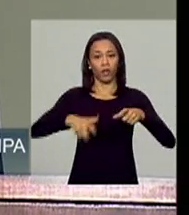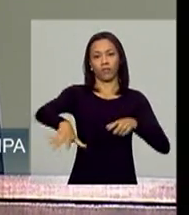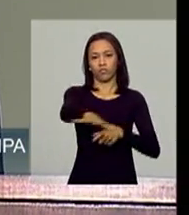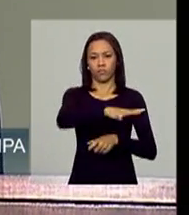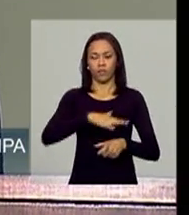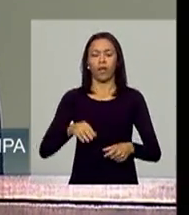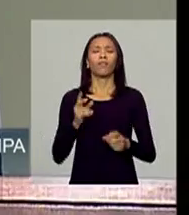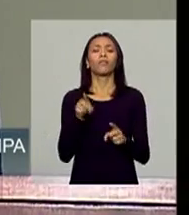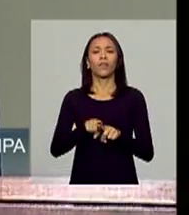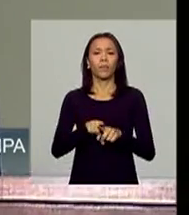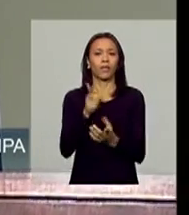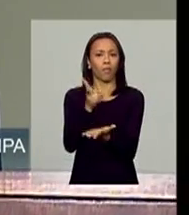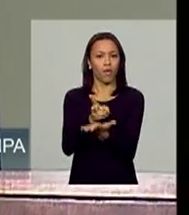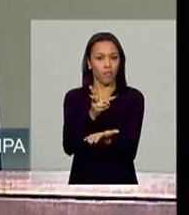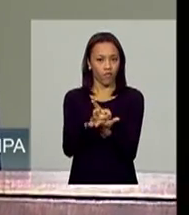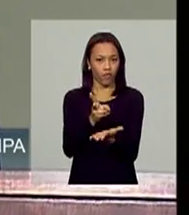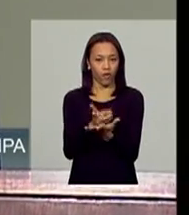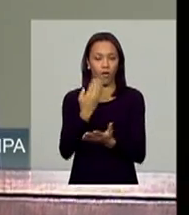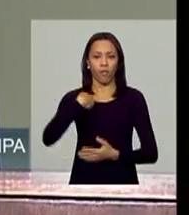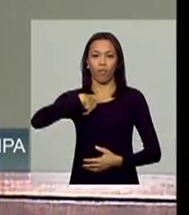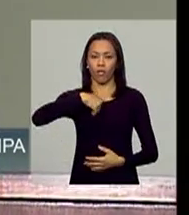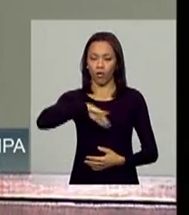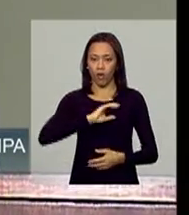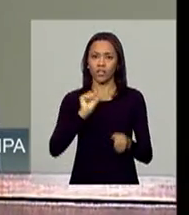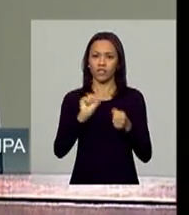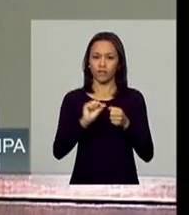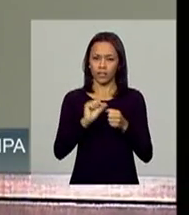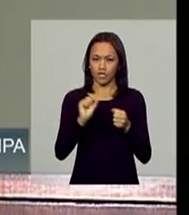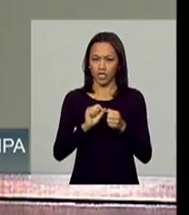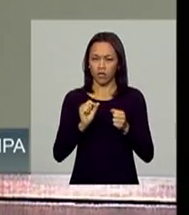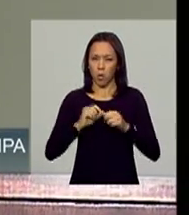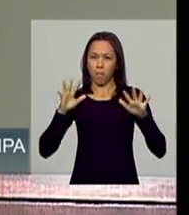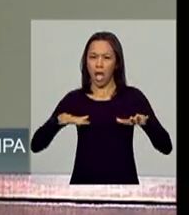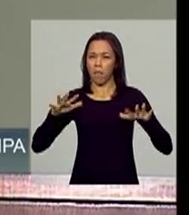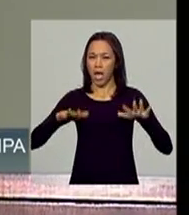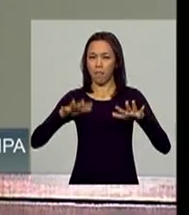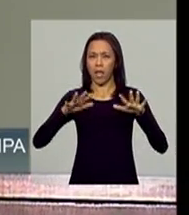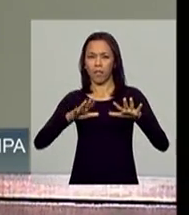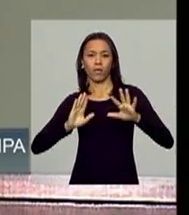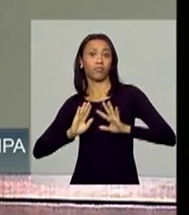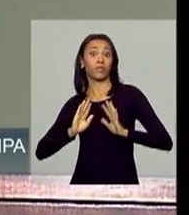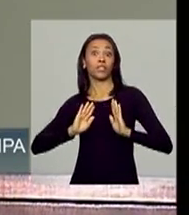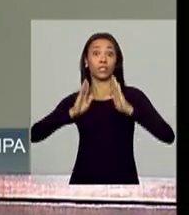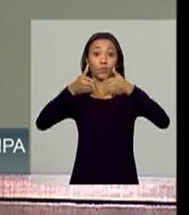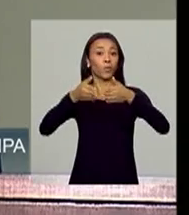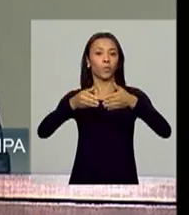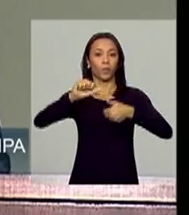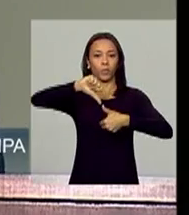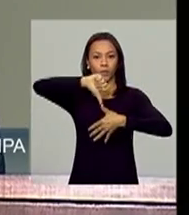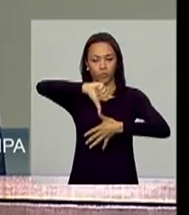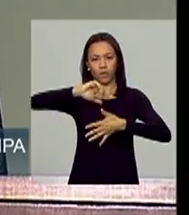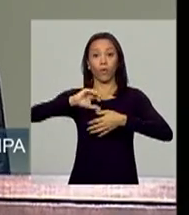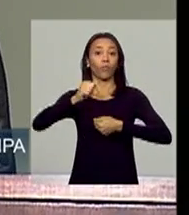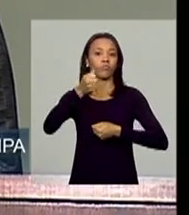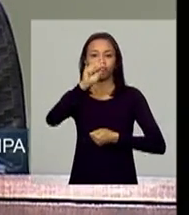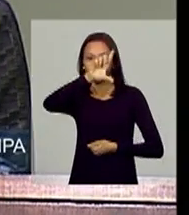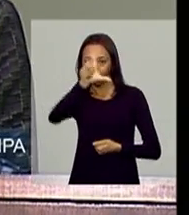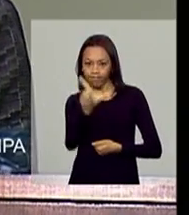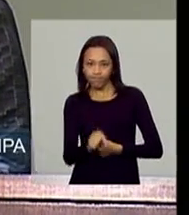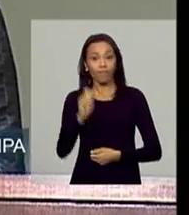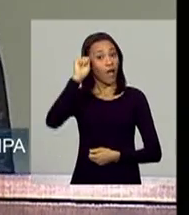Da mesma forma, fizemos um forte movimento em direção à África. Nessa